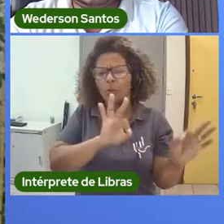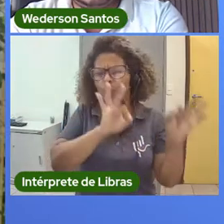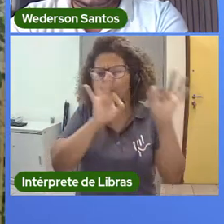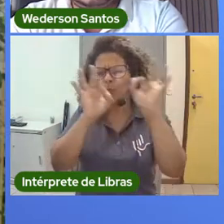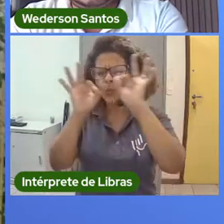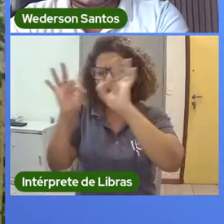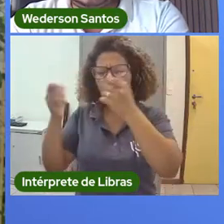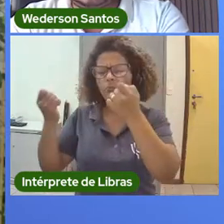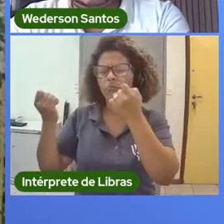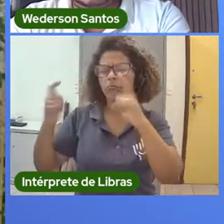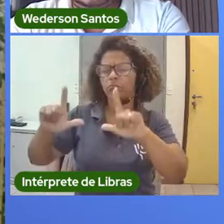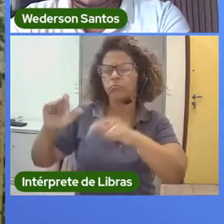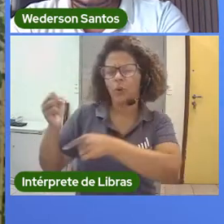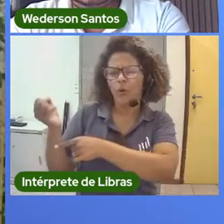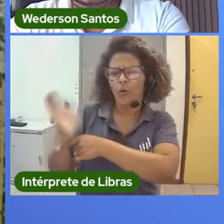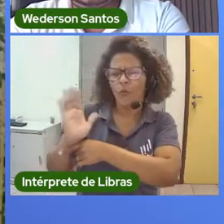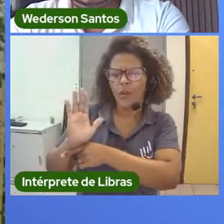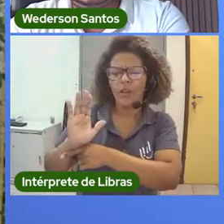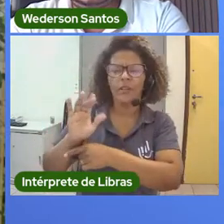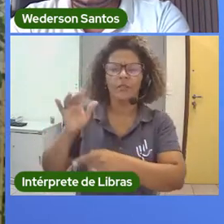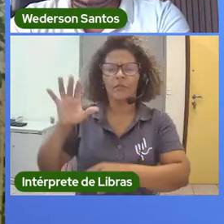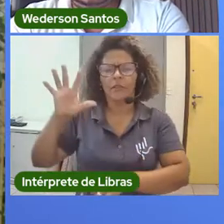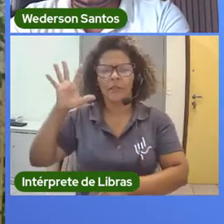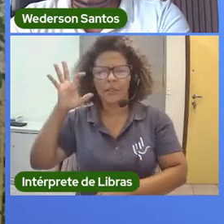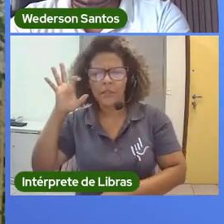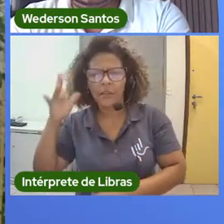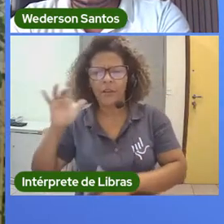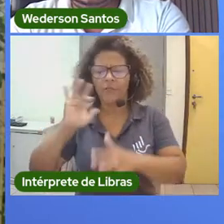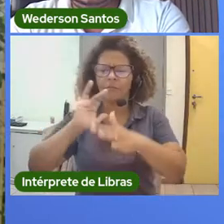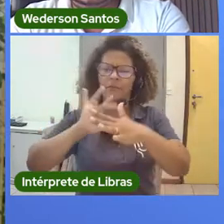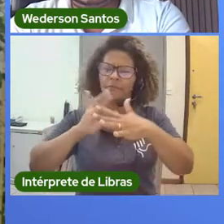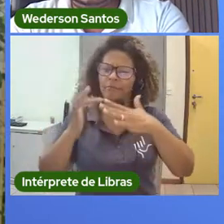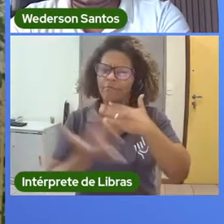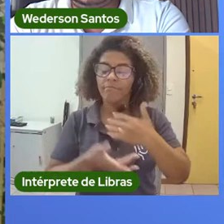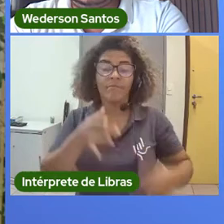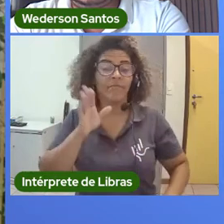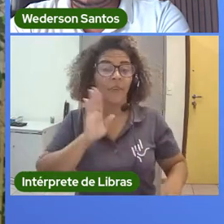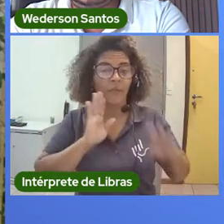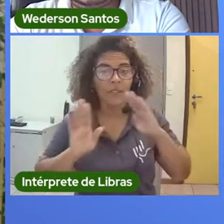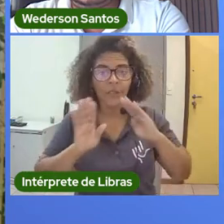né, no Instagram, no Facebook, a nossa página oficial,